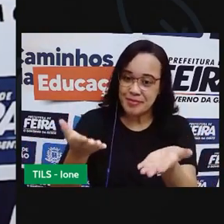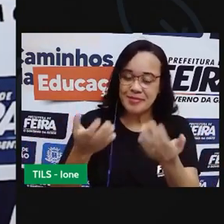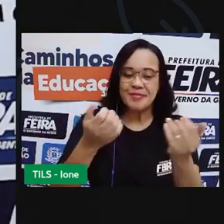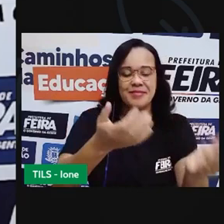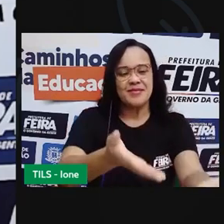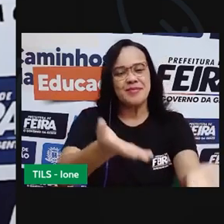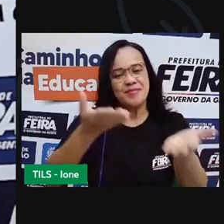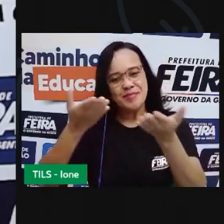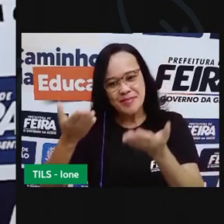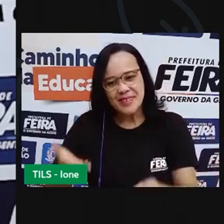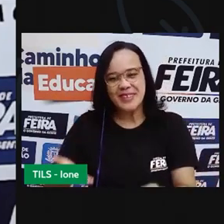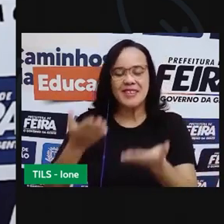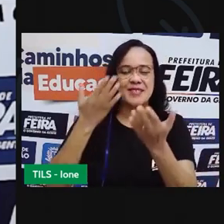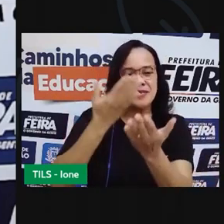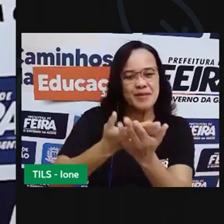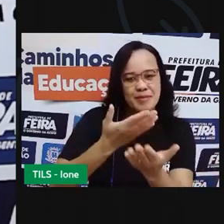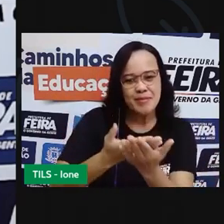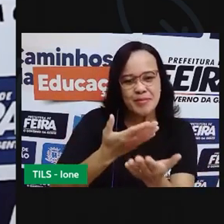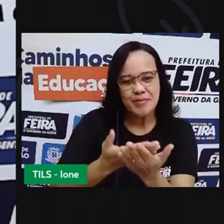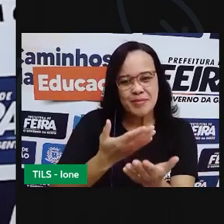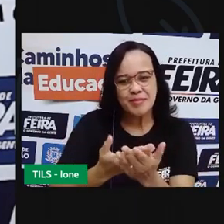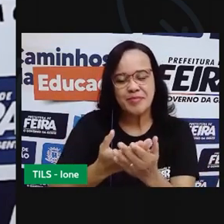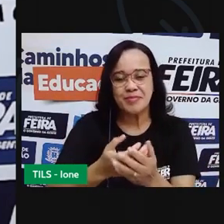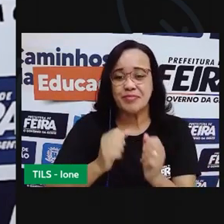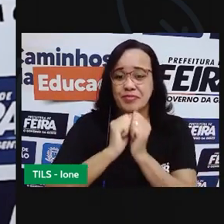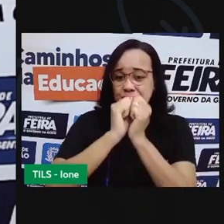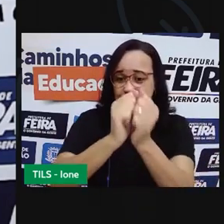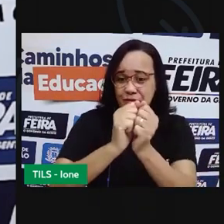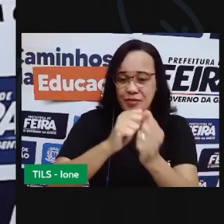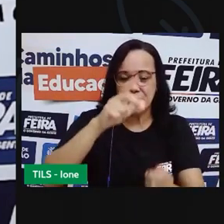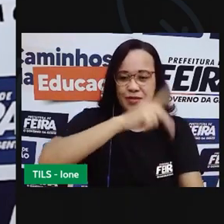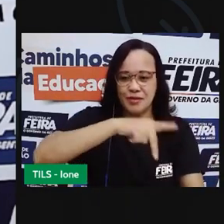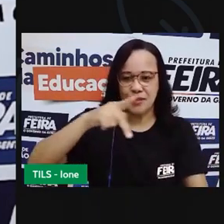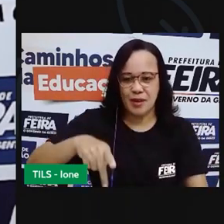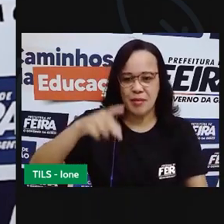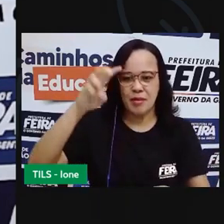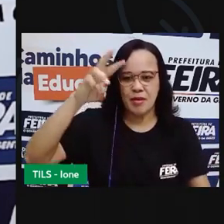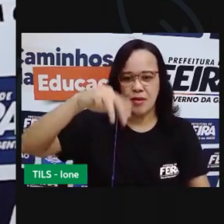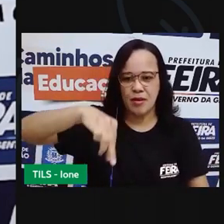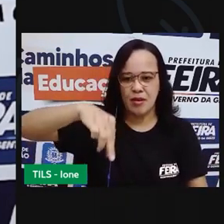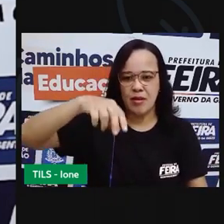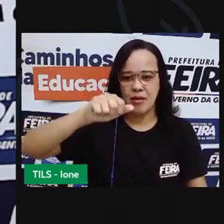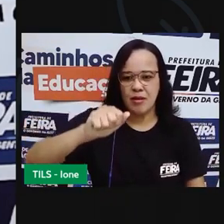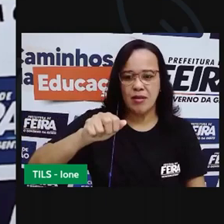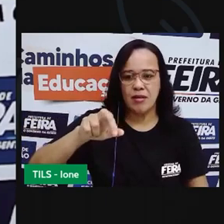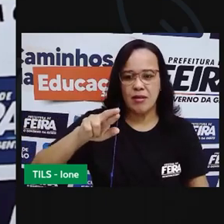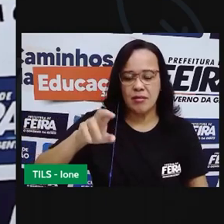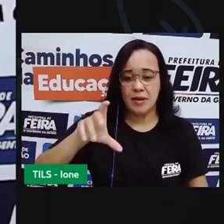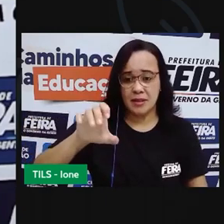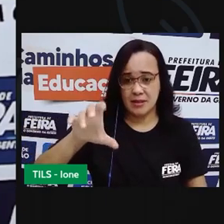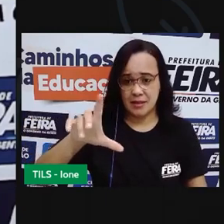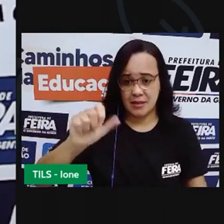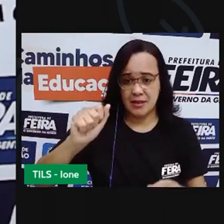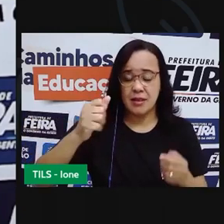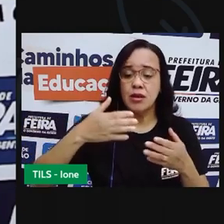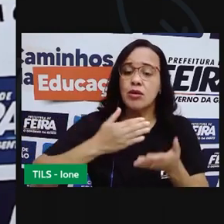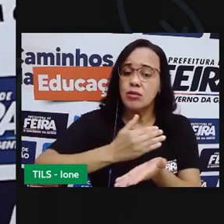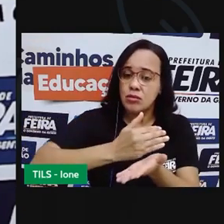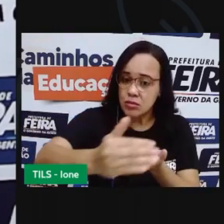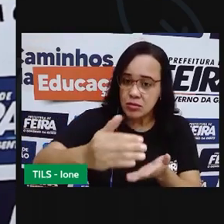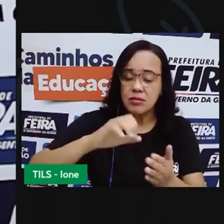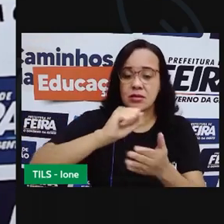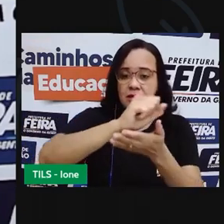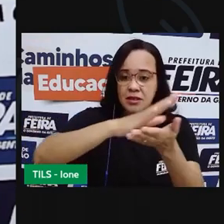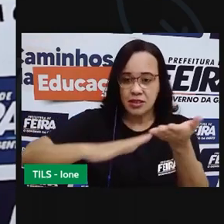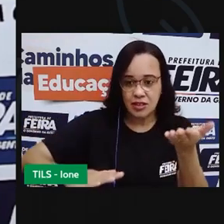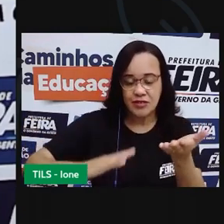Sejam bem-vindas a mais uma aula comigo, Pró Marcela. Hoje a gente vai dar sequência às nossas aprendizagens com a aula